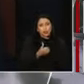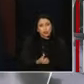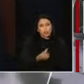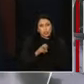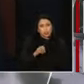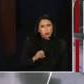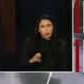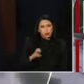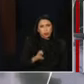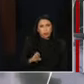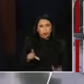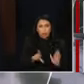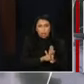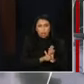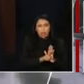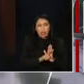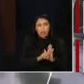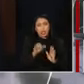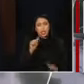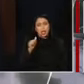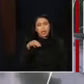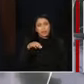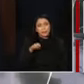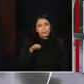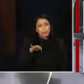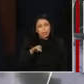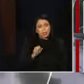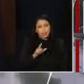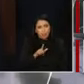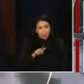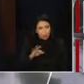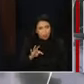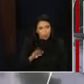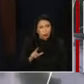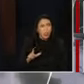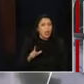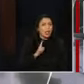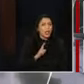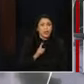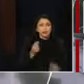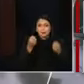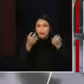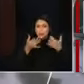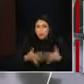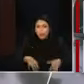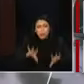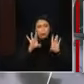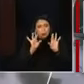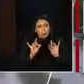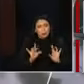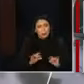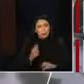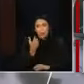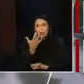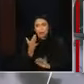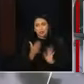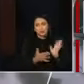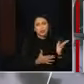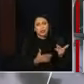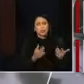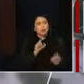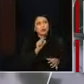9.605, a Lei Ambiental, é muito mais específica e detalhada, uma vez que considera a natureza especial do